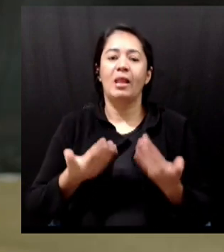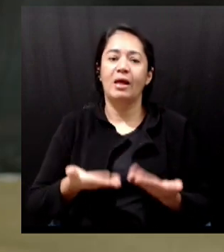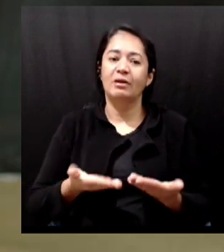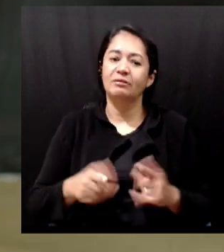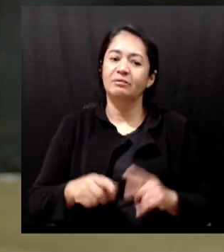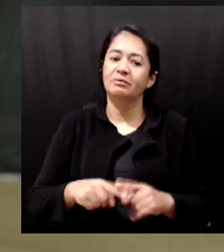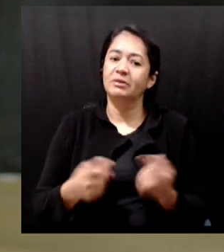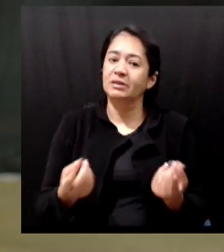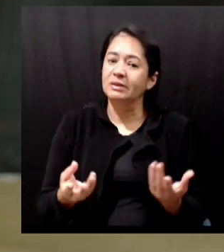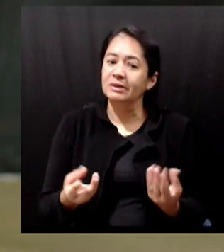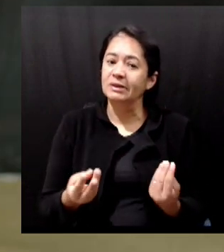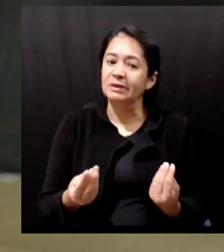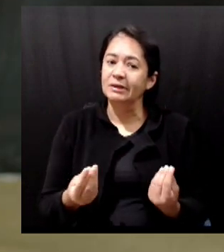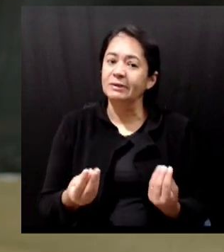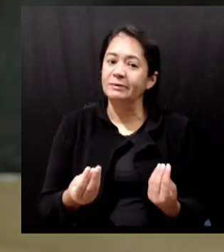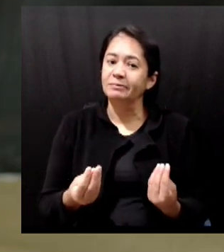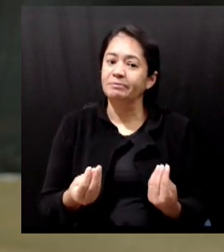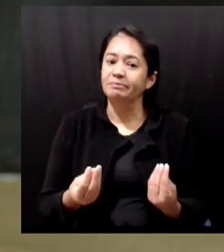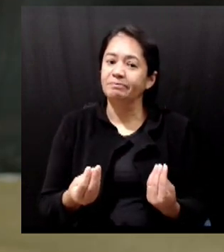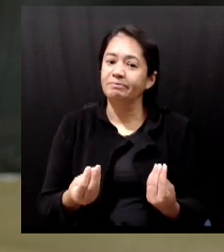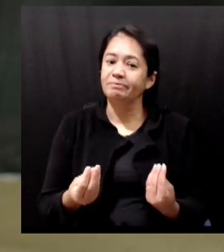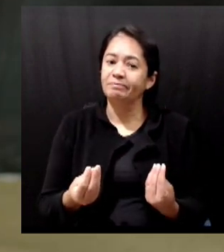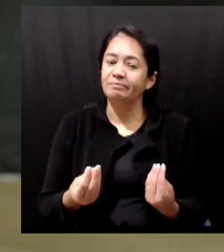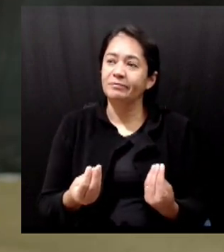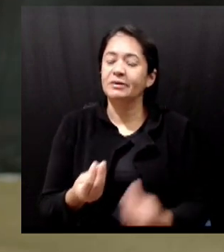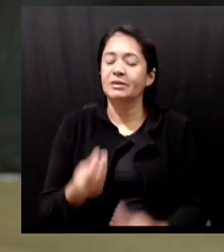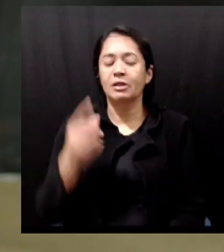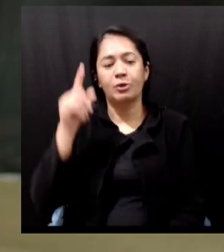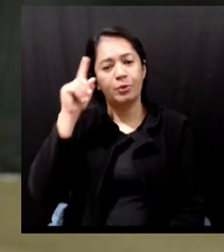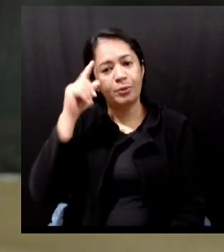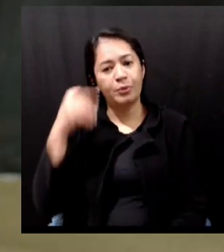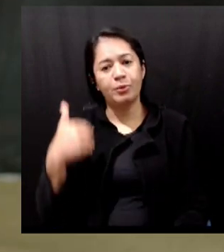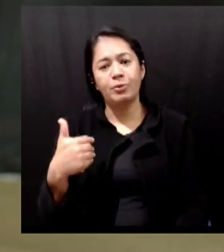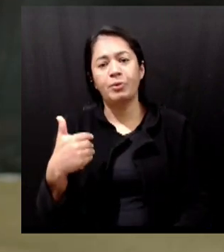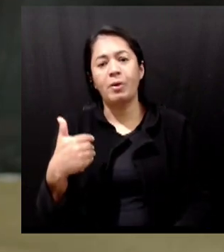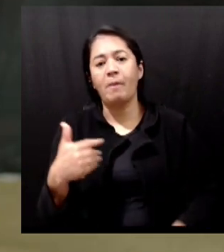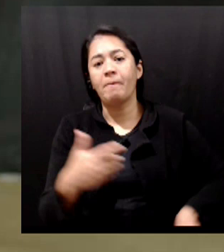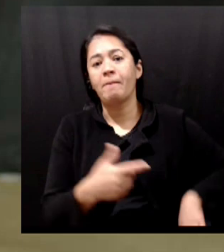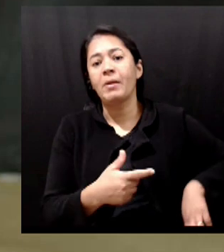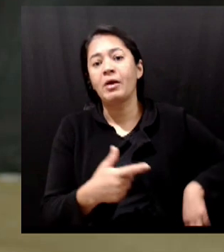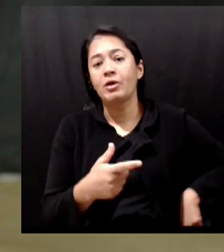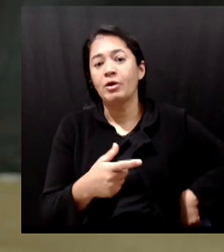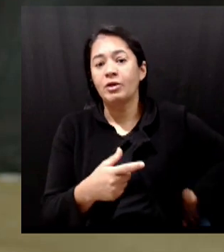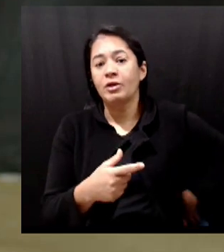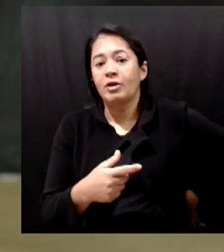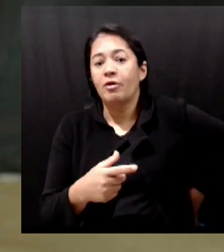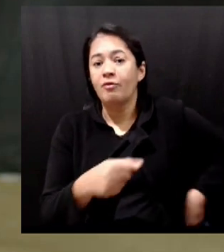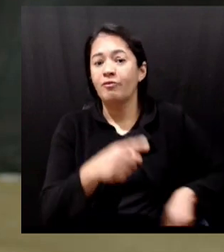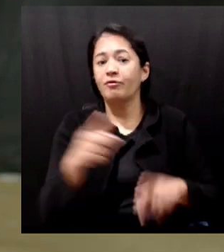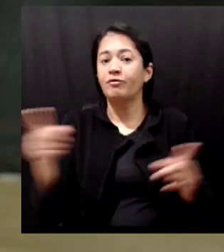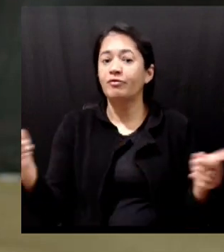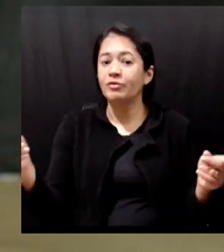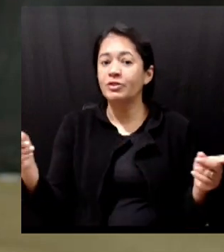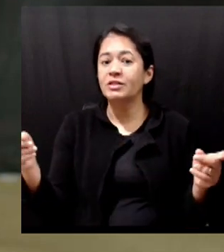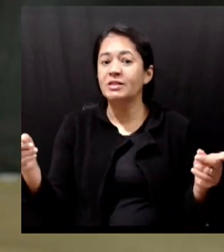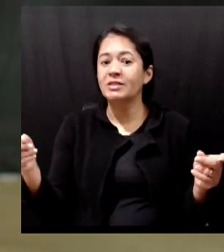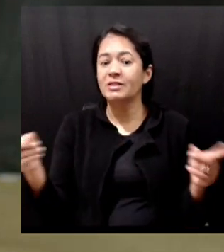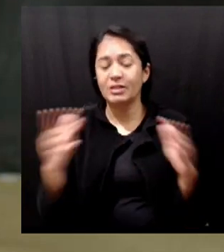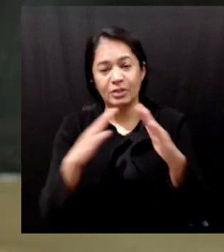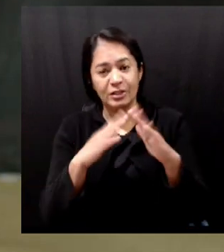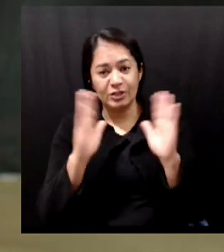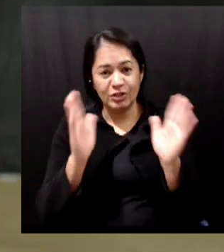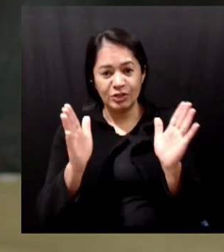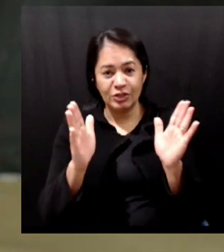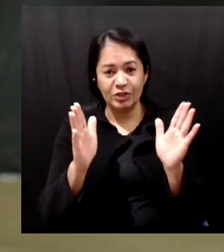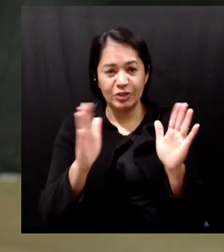é algo bem cotidiano da maioria das mulheres. Você aí de casa é multitarefas? Já foi multitarefas?